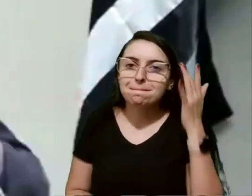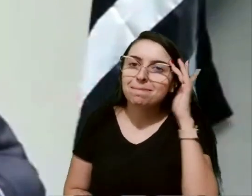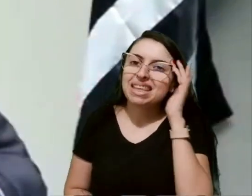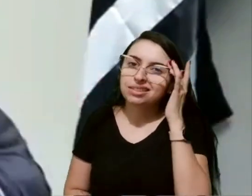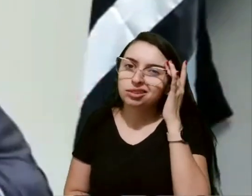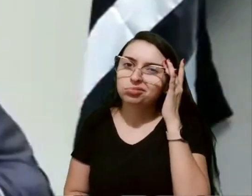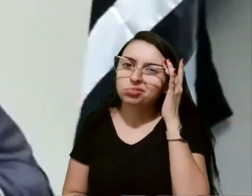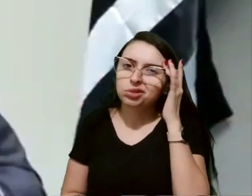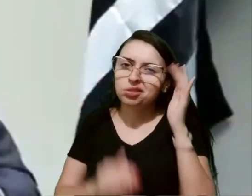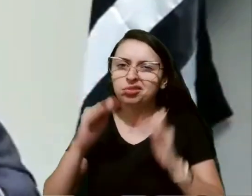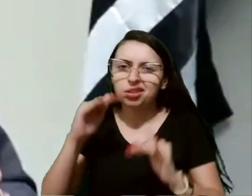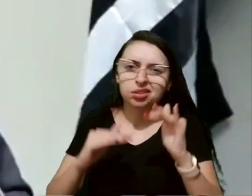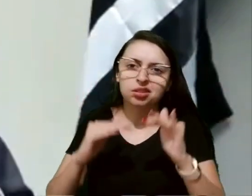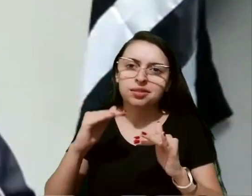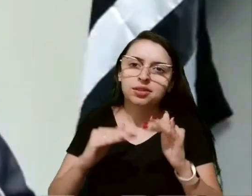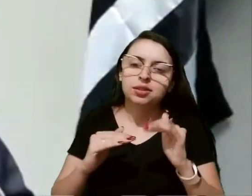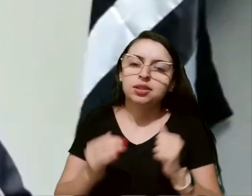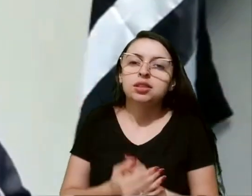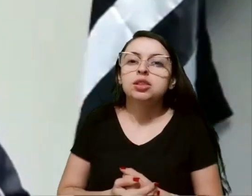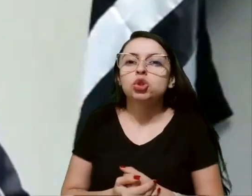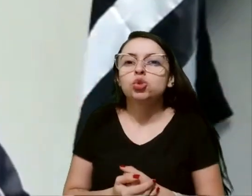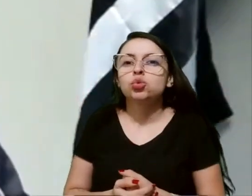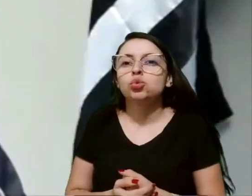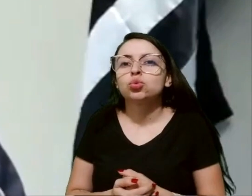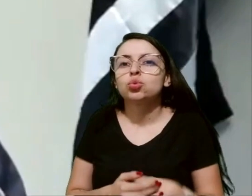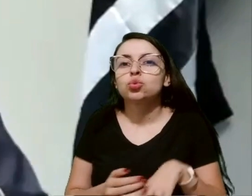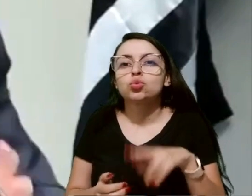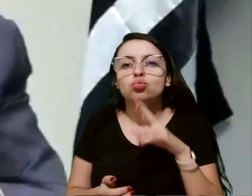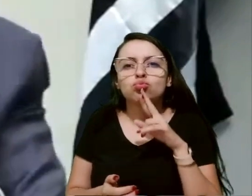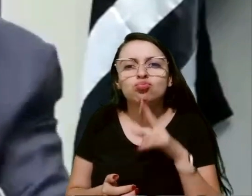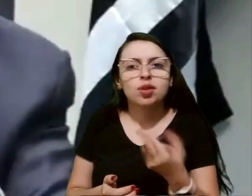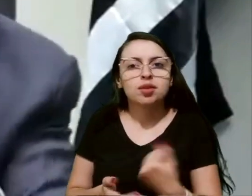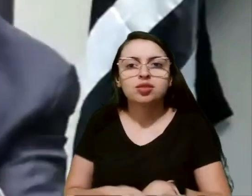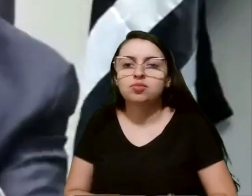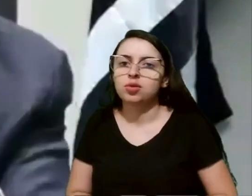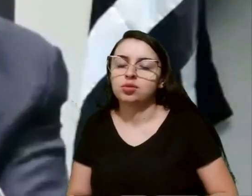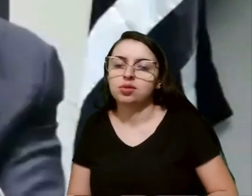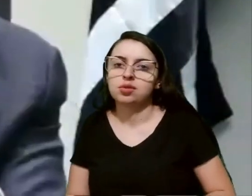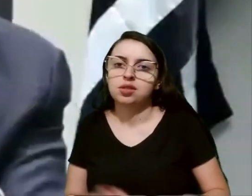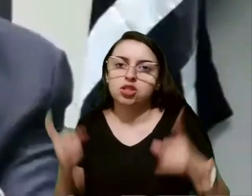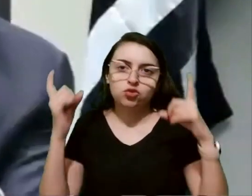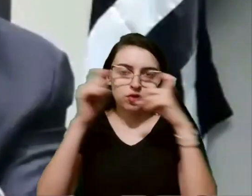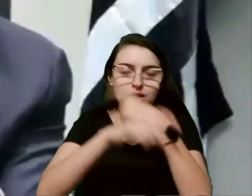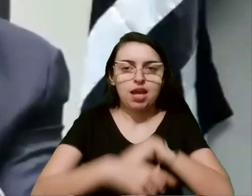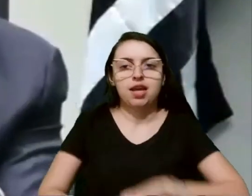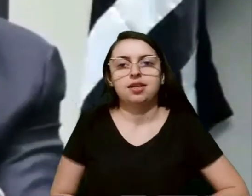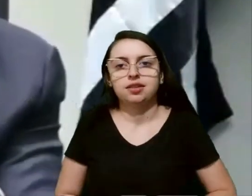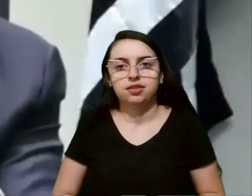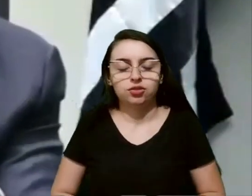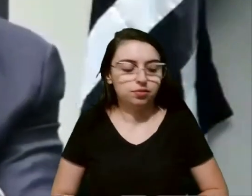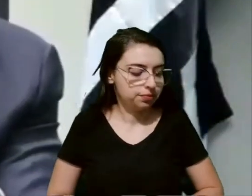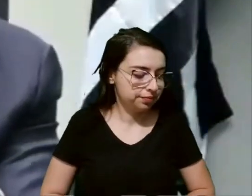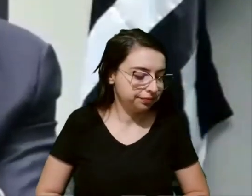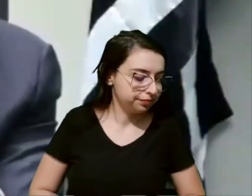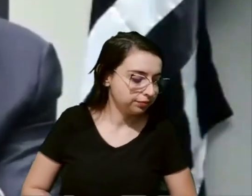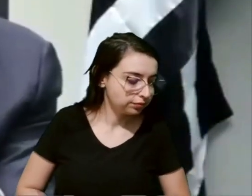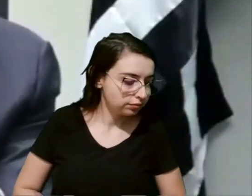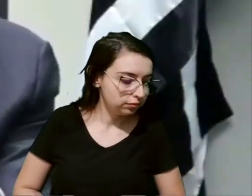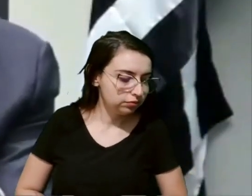Então, essas são as questões que são então, assim, a gravitação, né, e a